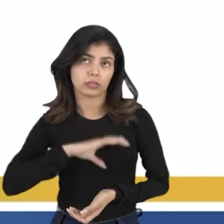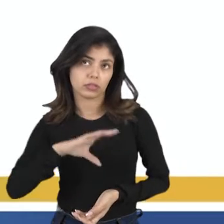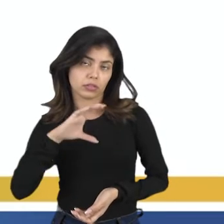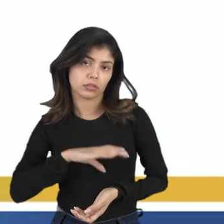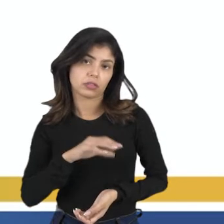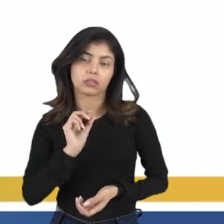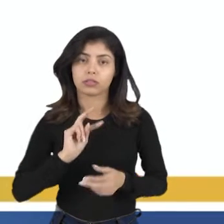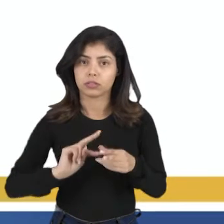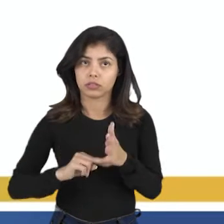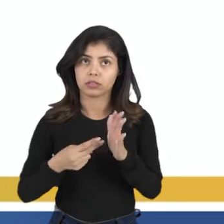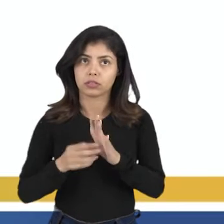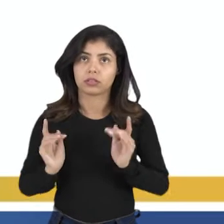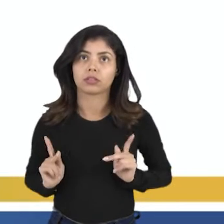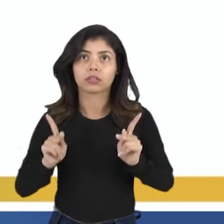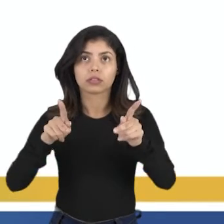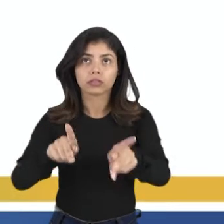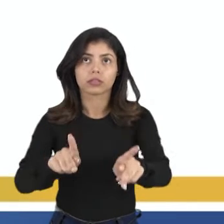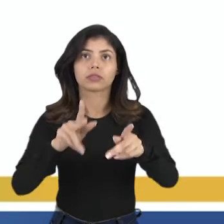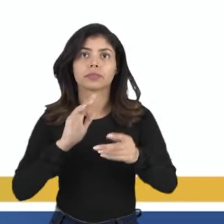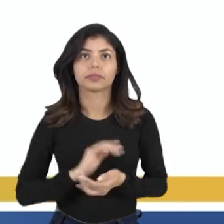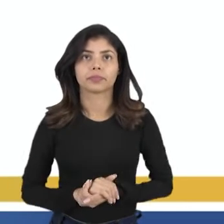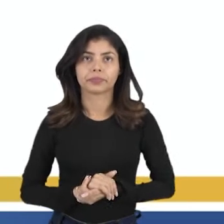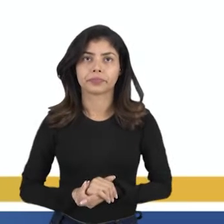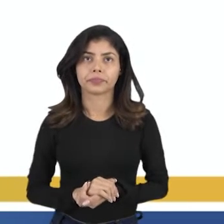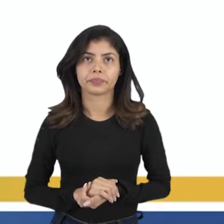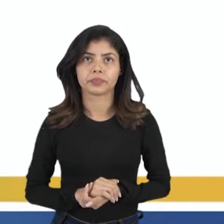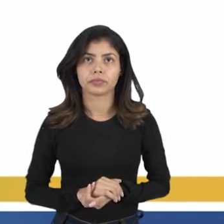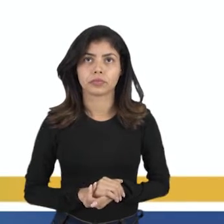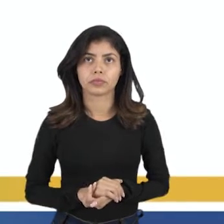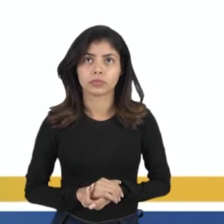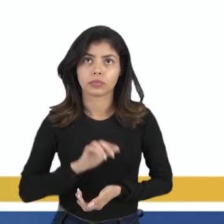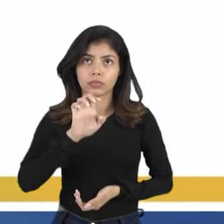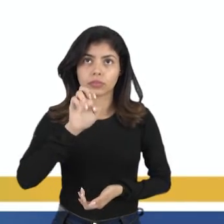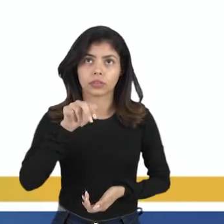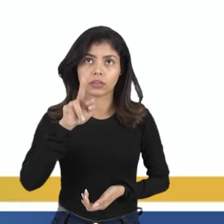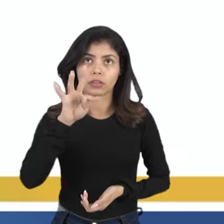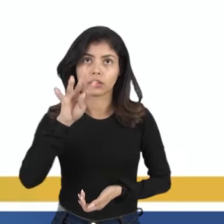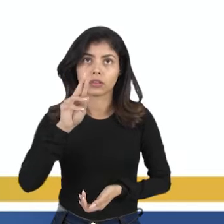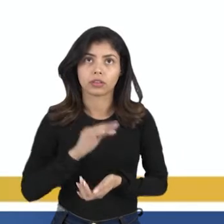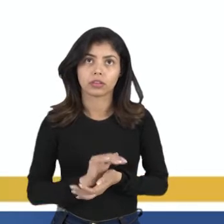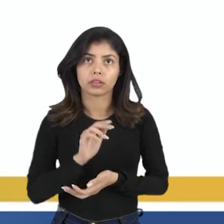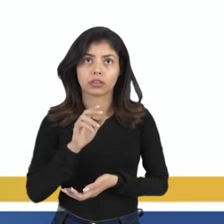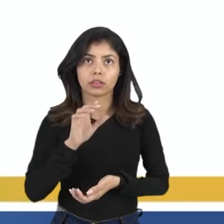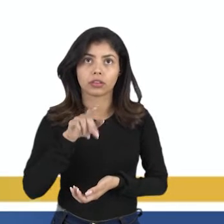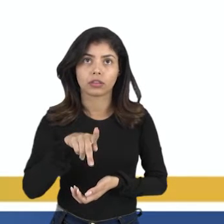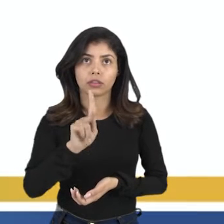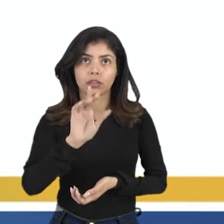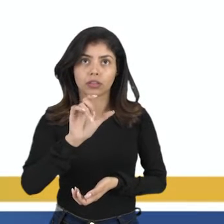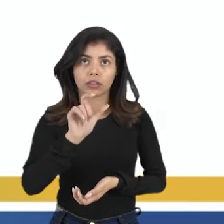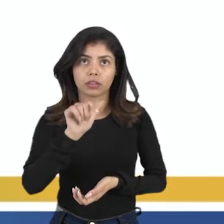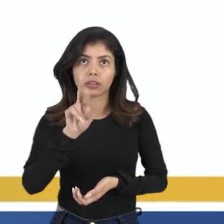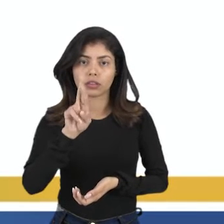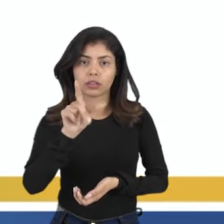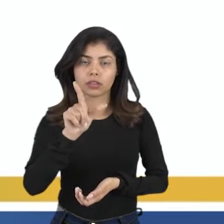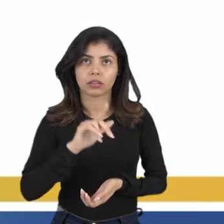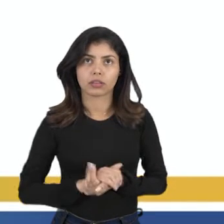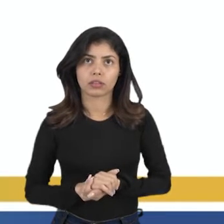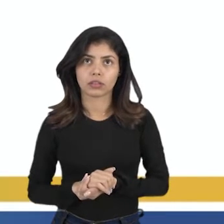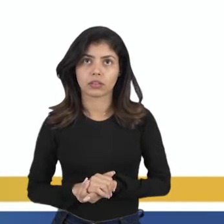que em português significa a ponte. Ernst Kirchner, Erich Heckel e Karl